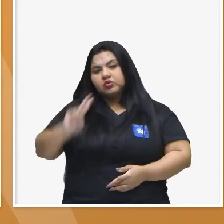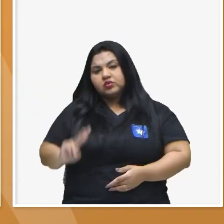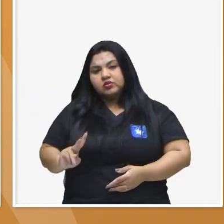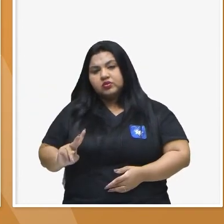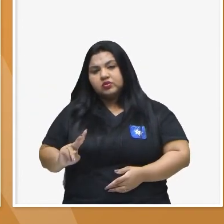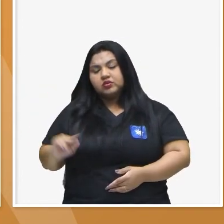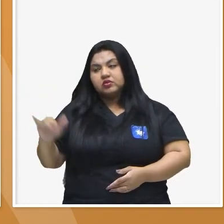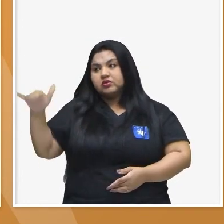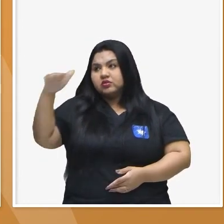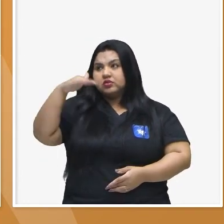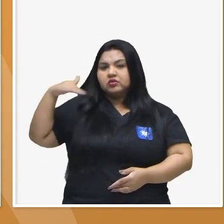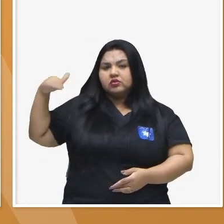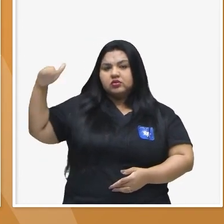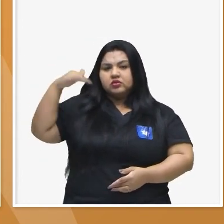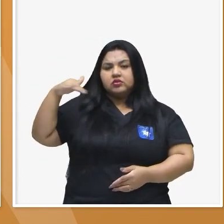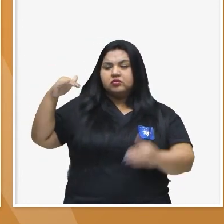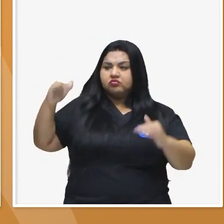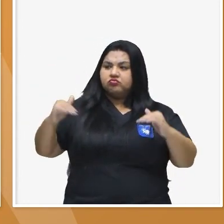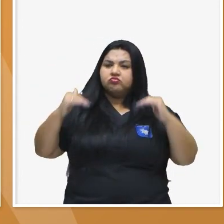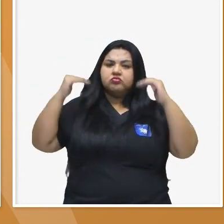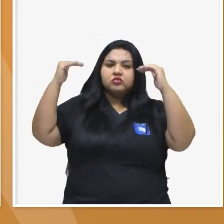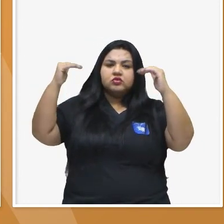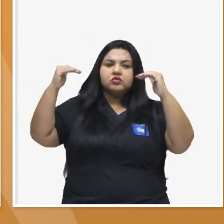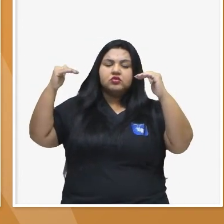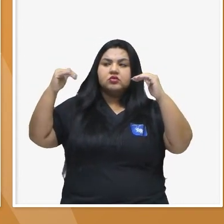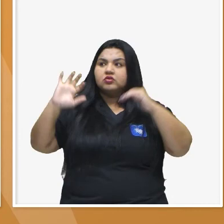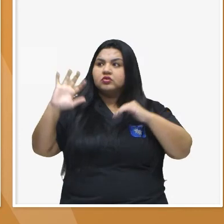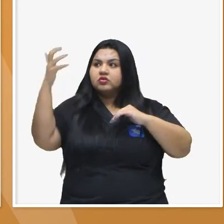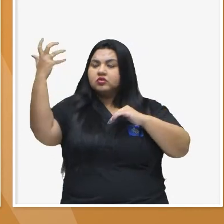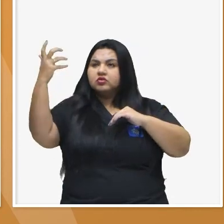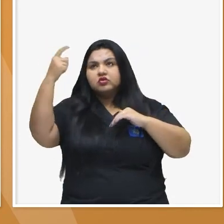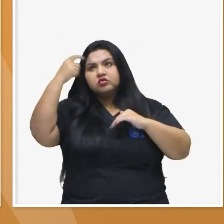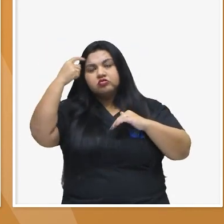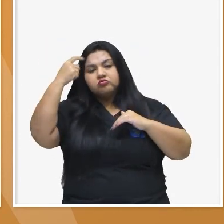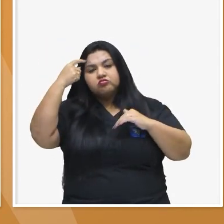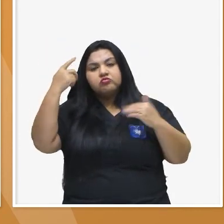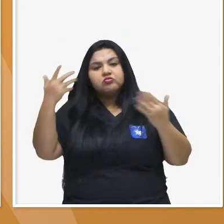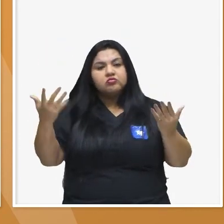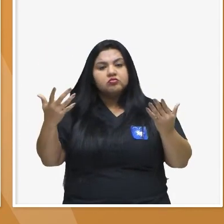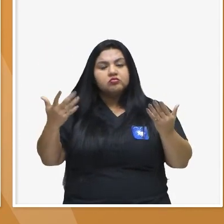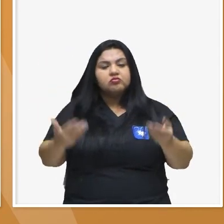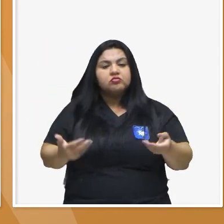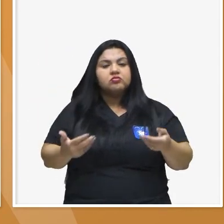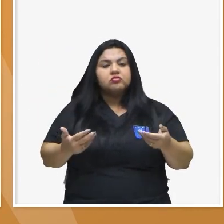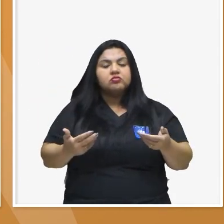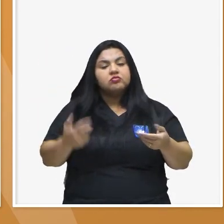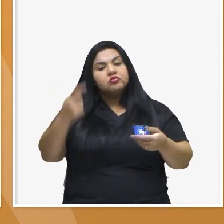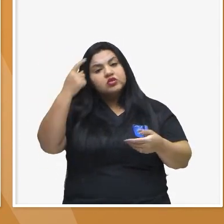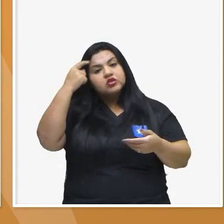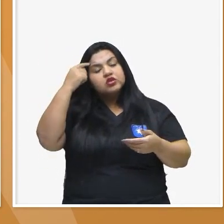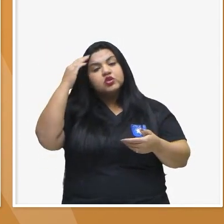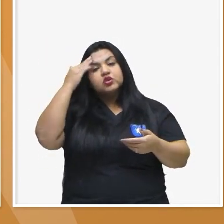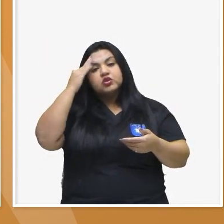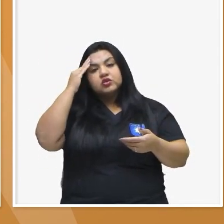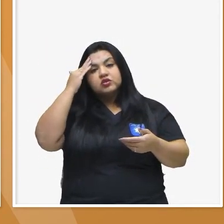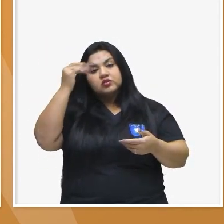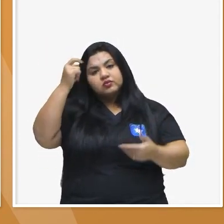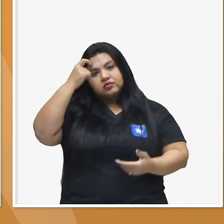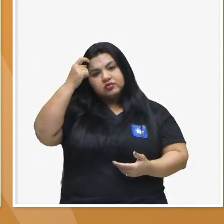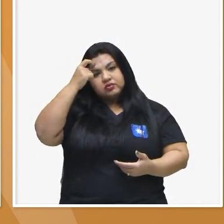no campo ainda aqui, ó, dos fenômenos, das ideias, né? Das interpretações da